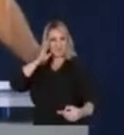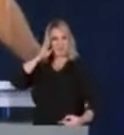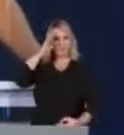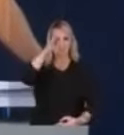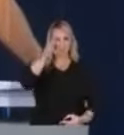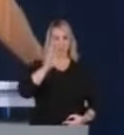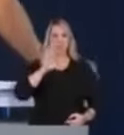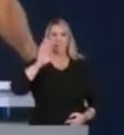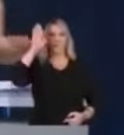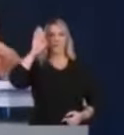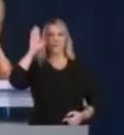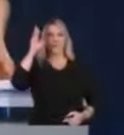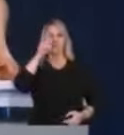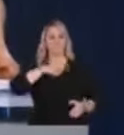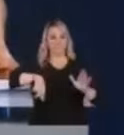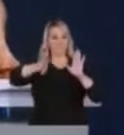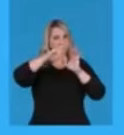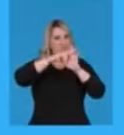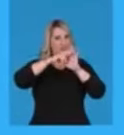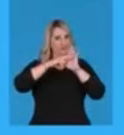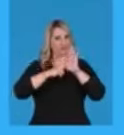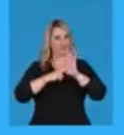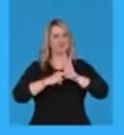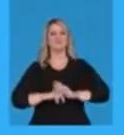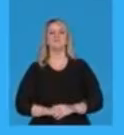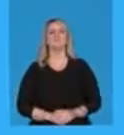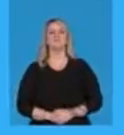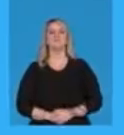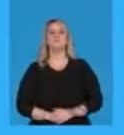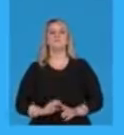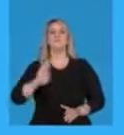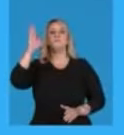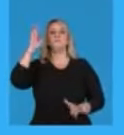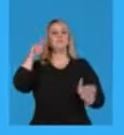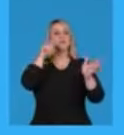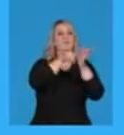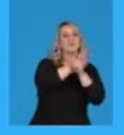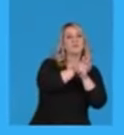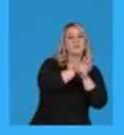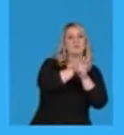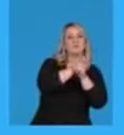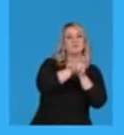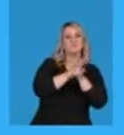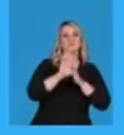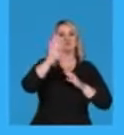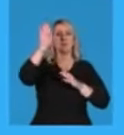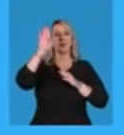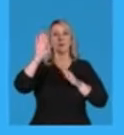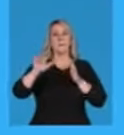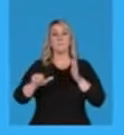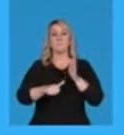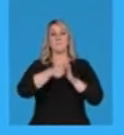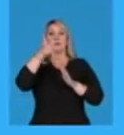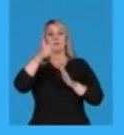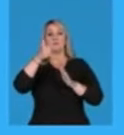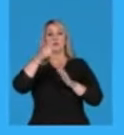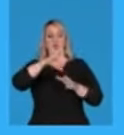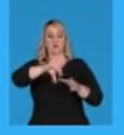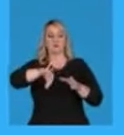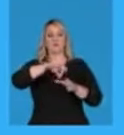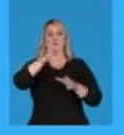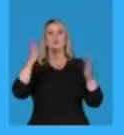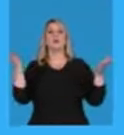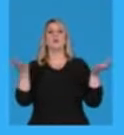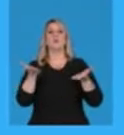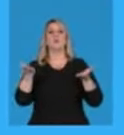entre os candidatos vamos rever as regras candidato pergunta para candidato o primeiro a perguntar será escolhido agora